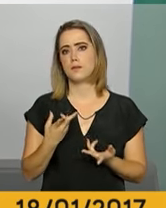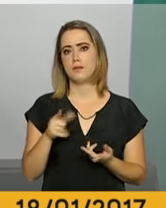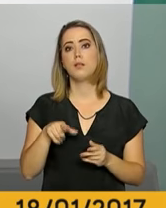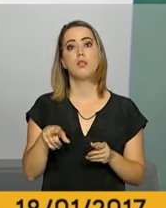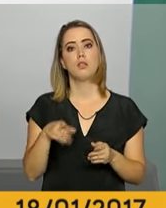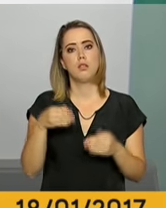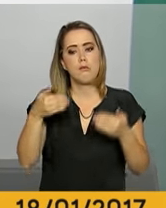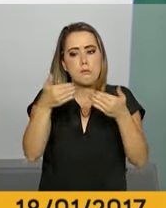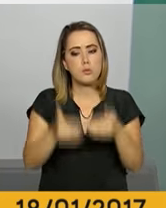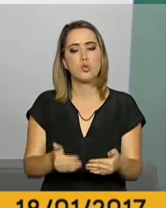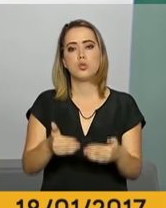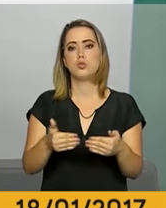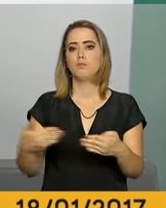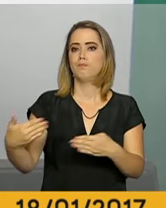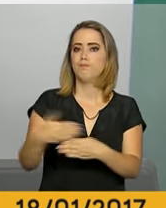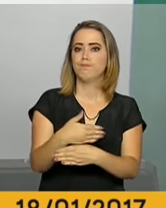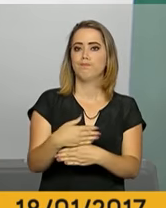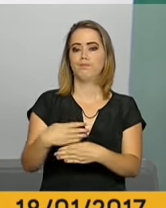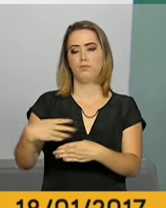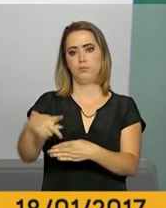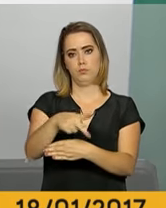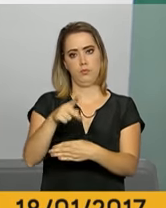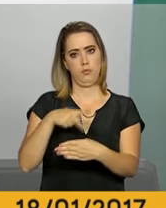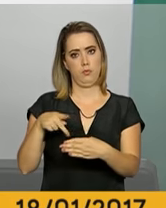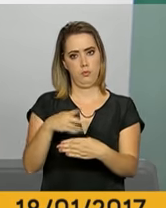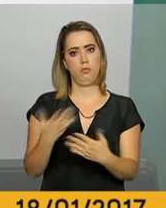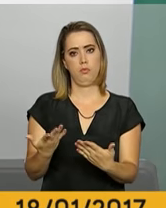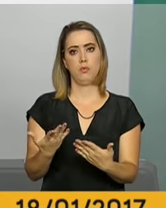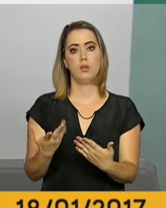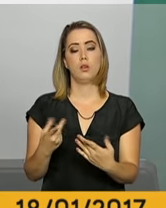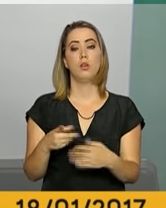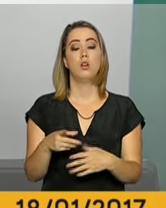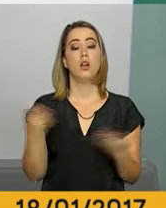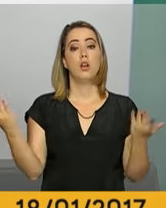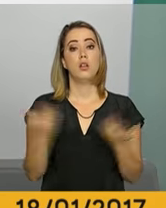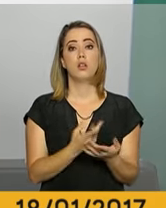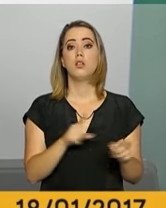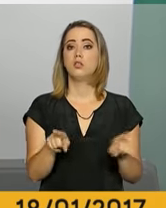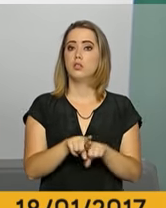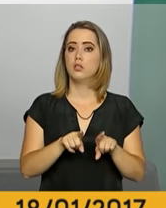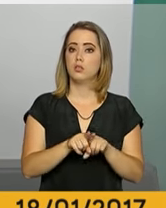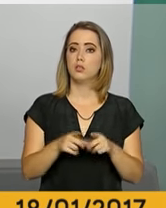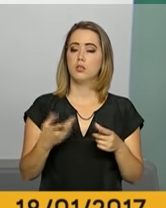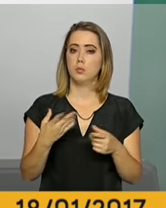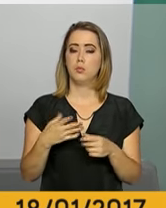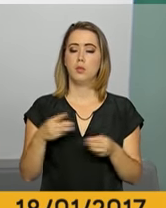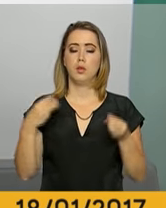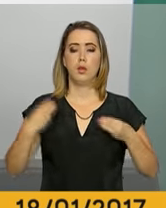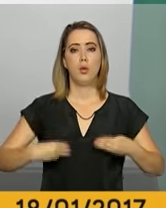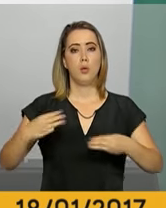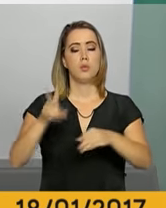vários setores, né, precisamente para a região